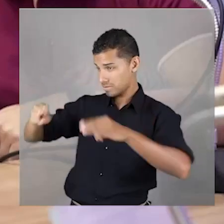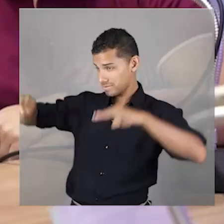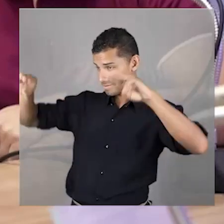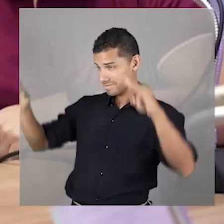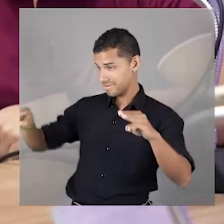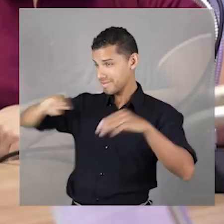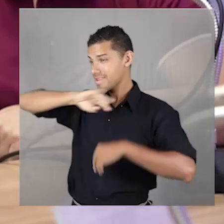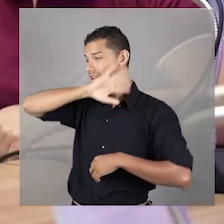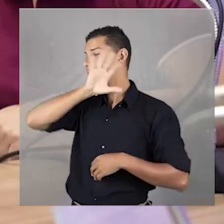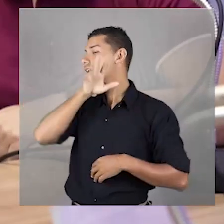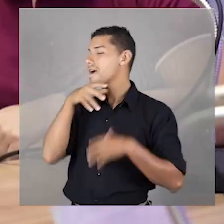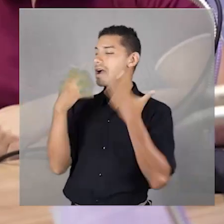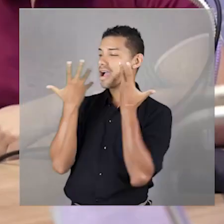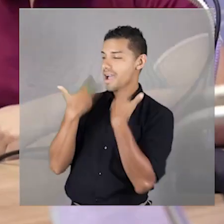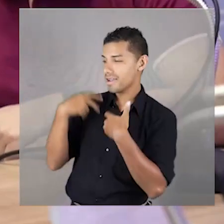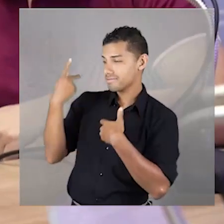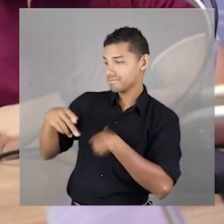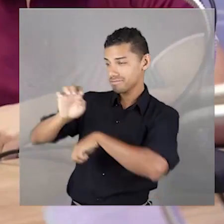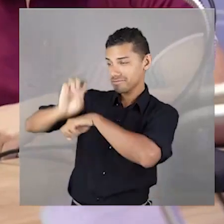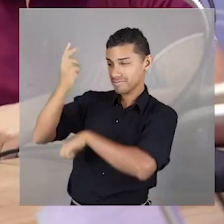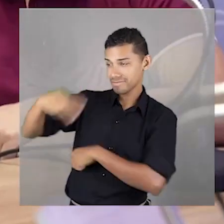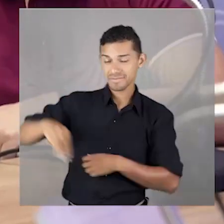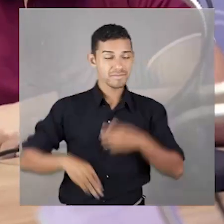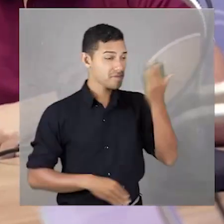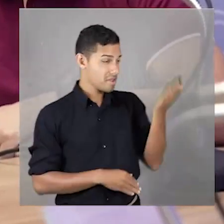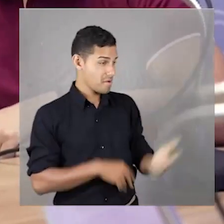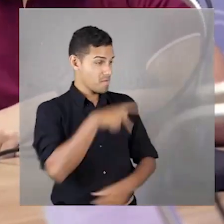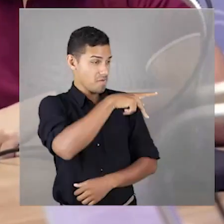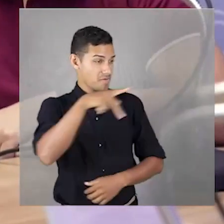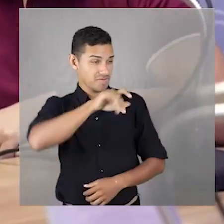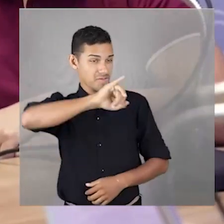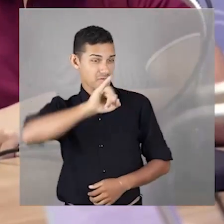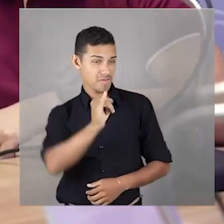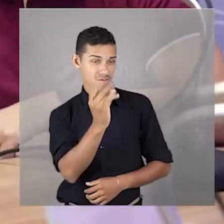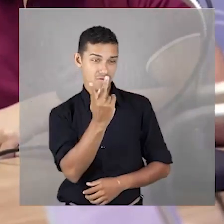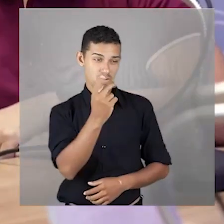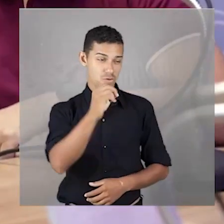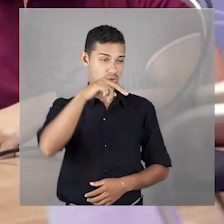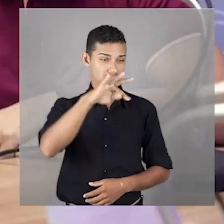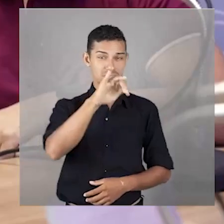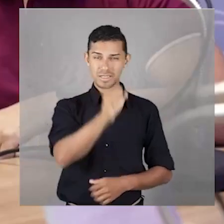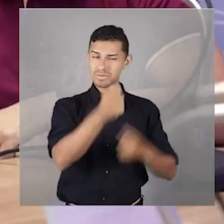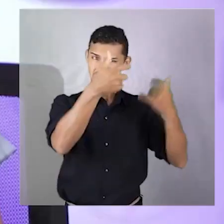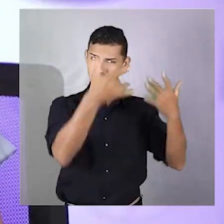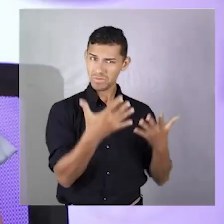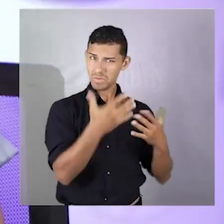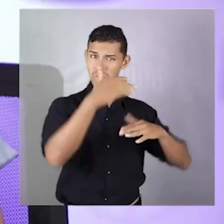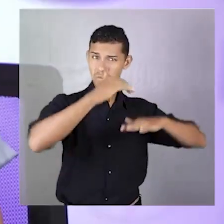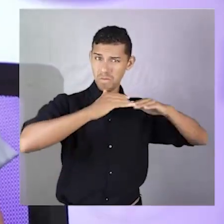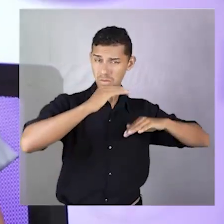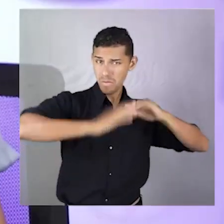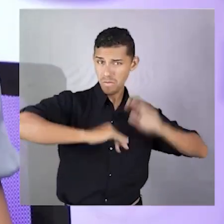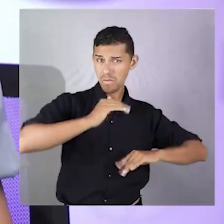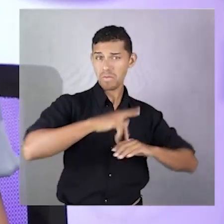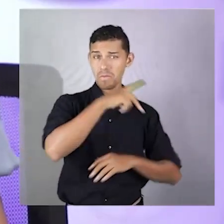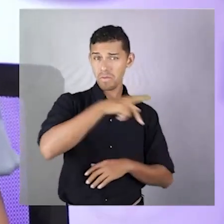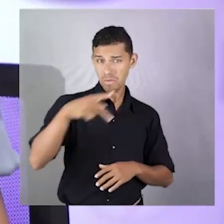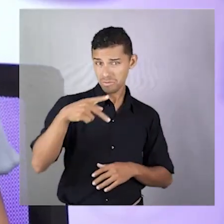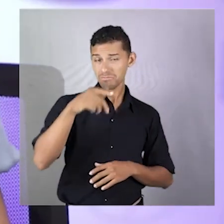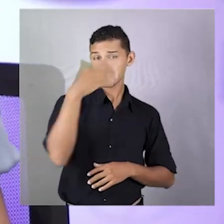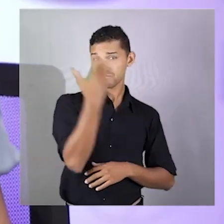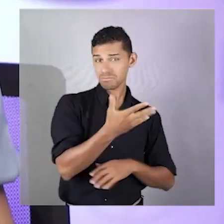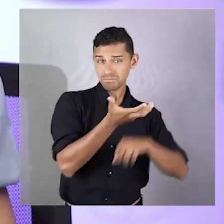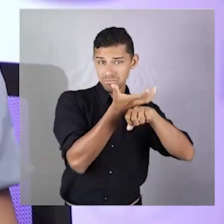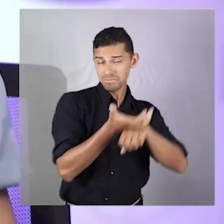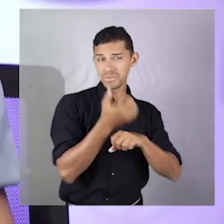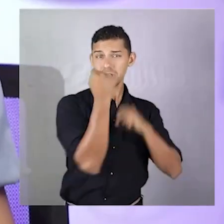Leões, aqui no Maranhão, e com o professor Jonathan, para falar um pouquinho sobre essa necessidade que a gente tem hoje em dia na nossa